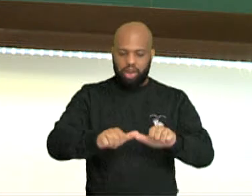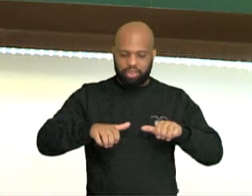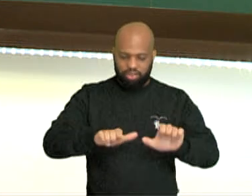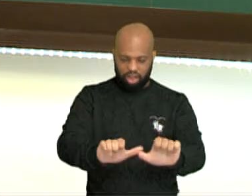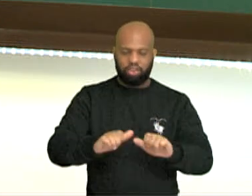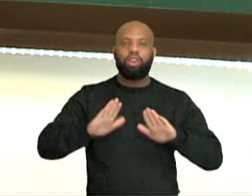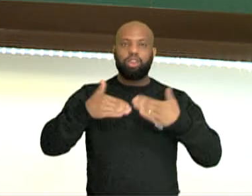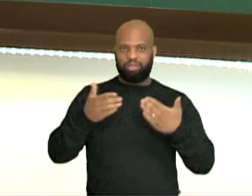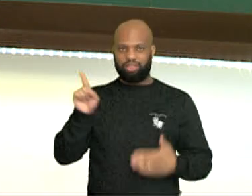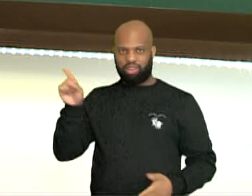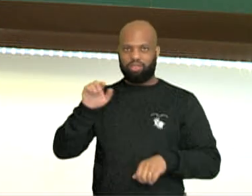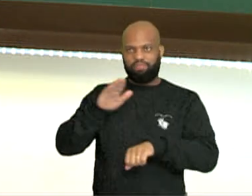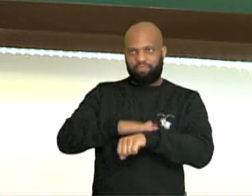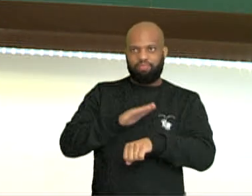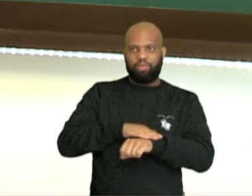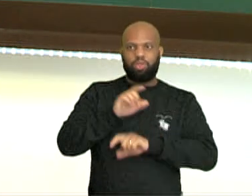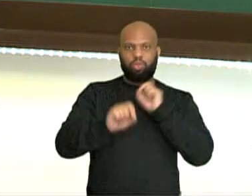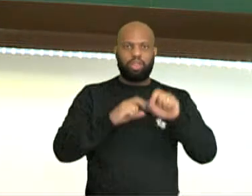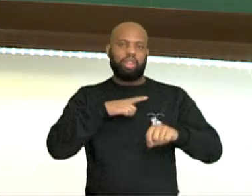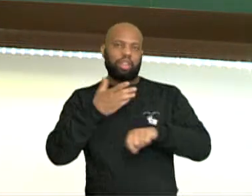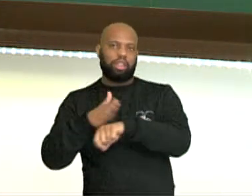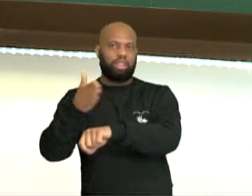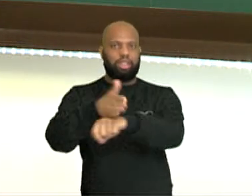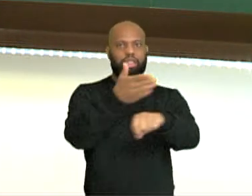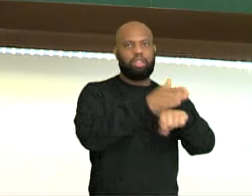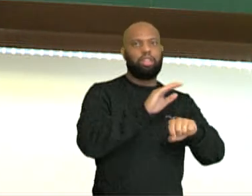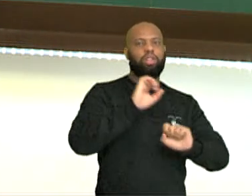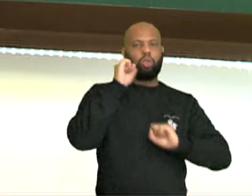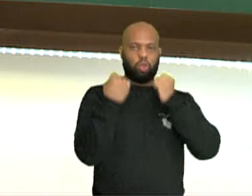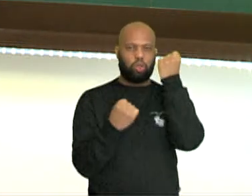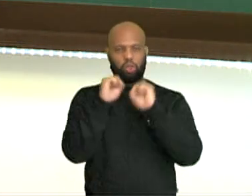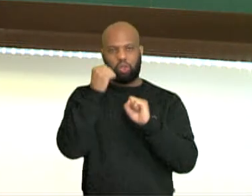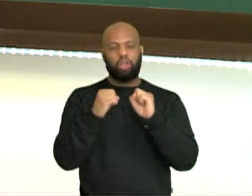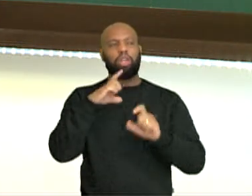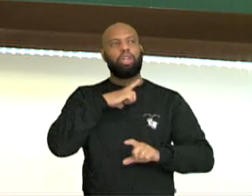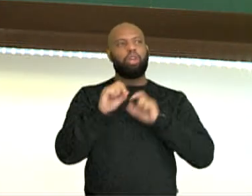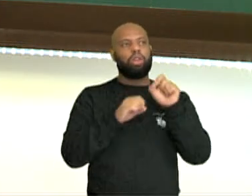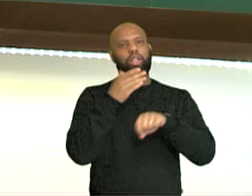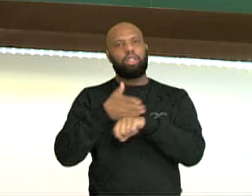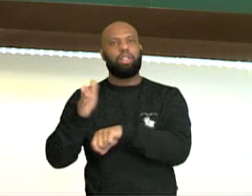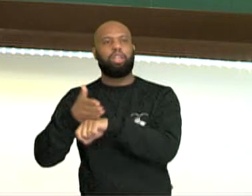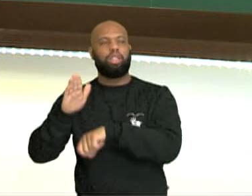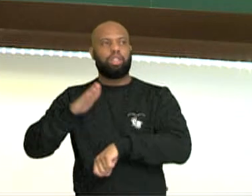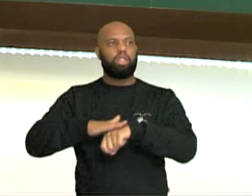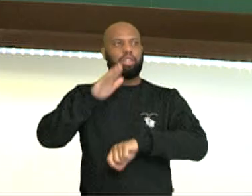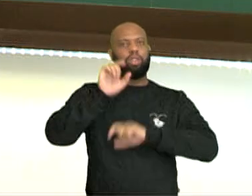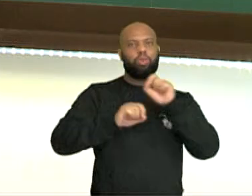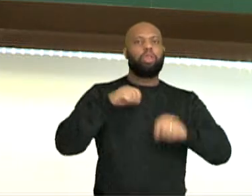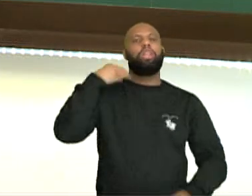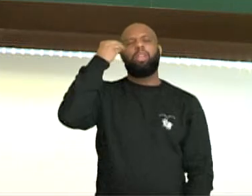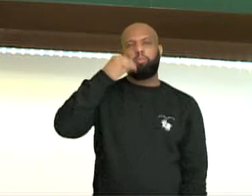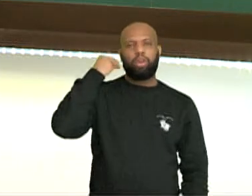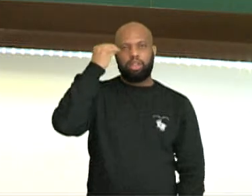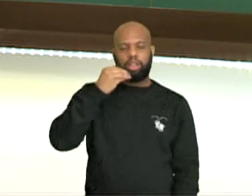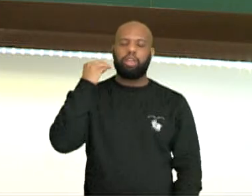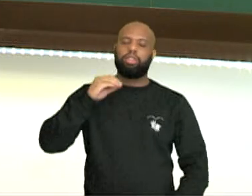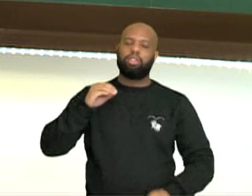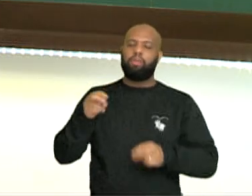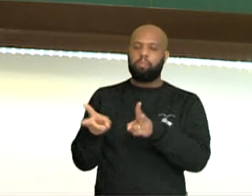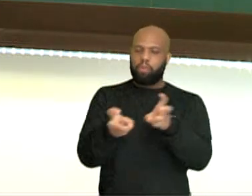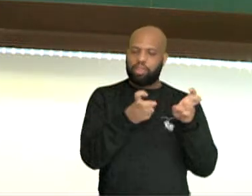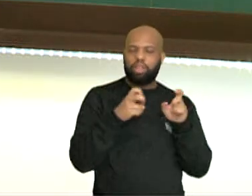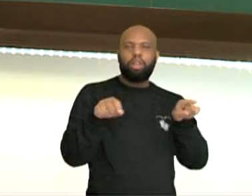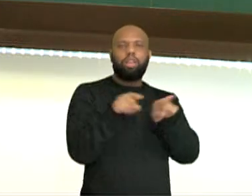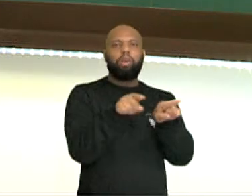trabalhamos essencialmente com a prática de exercício físico, estamos trabalhando mais com as experiências sensoriais e com